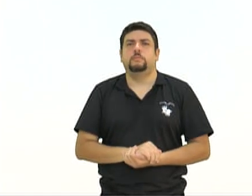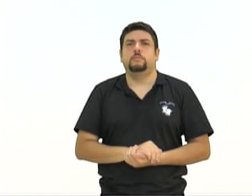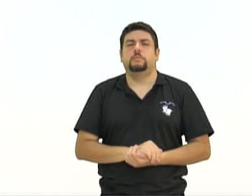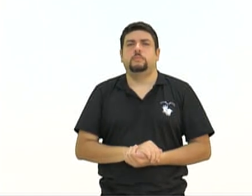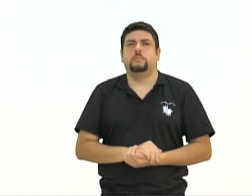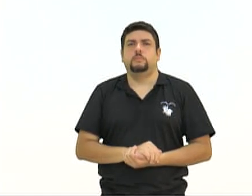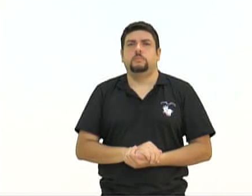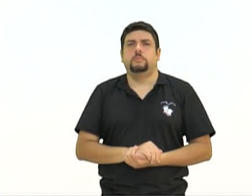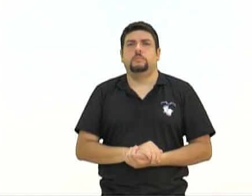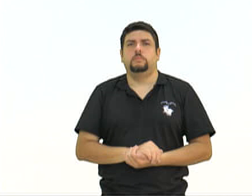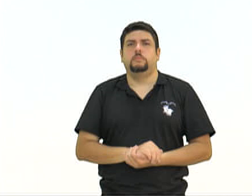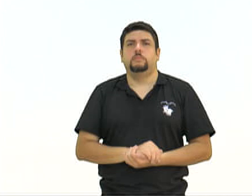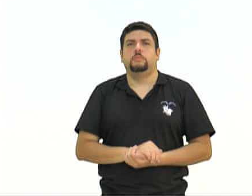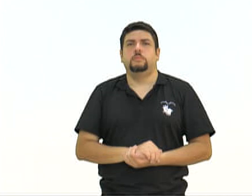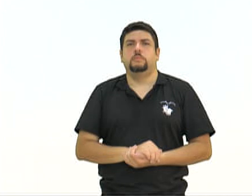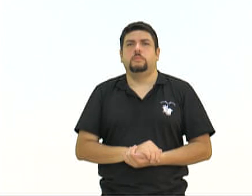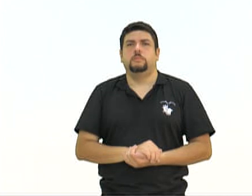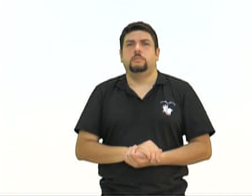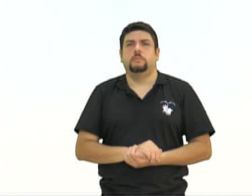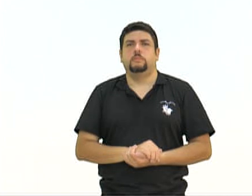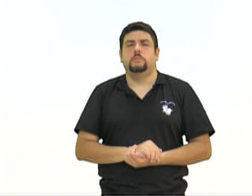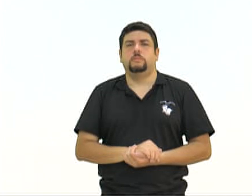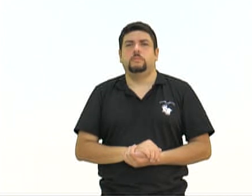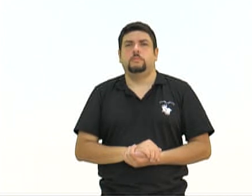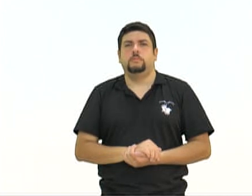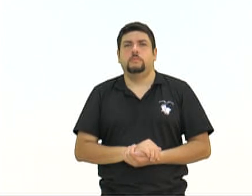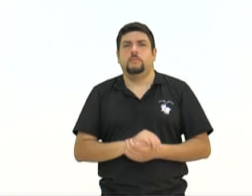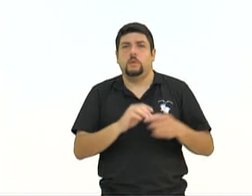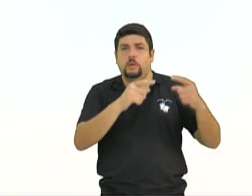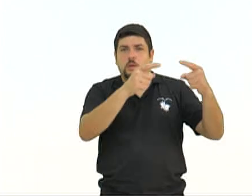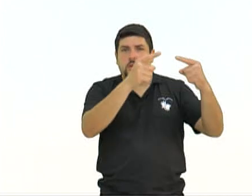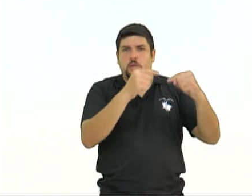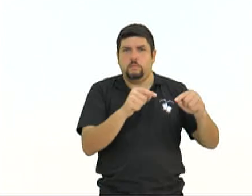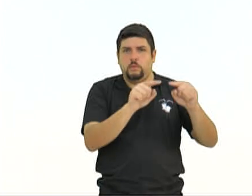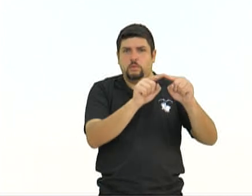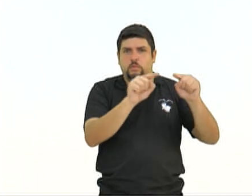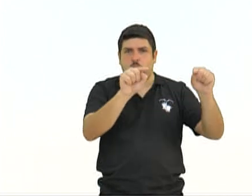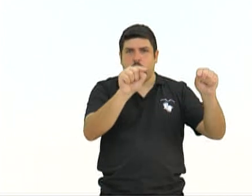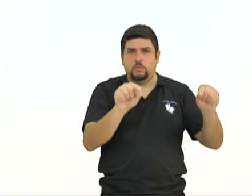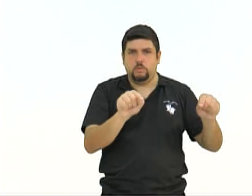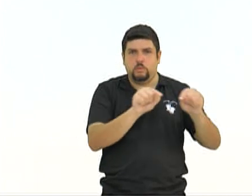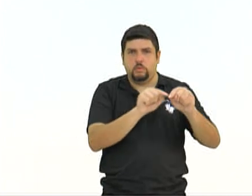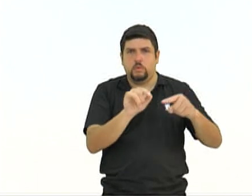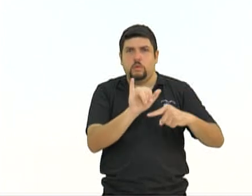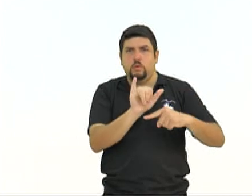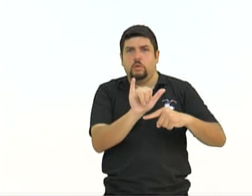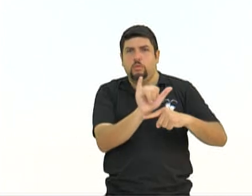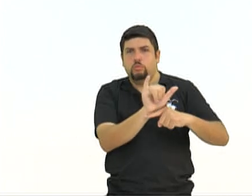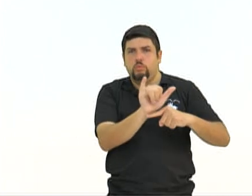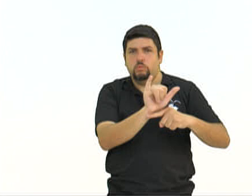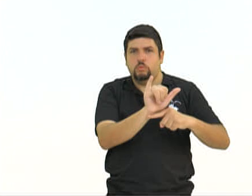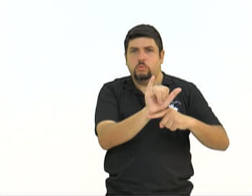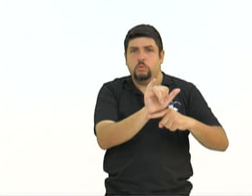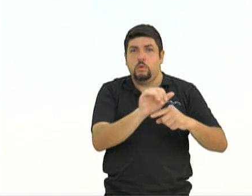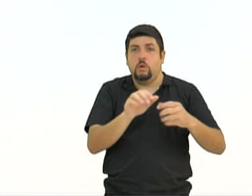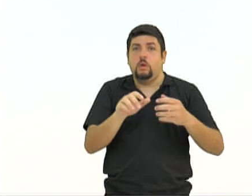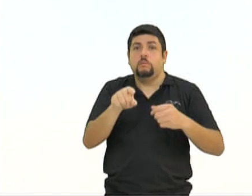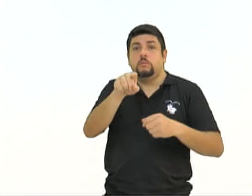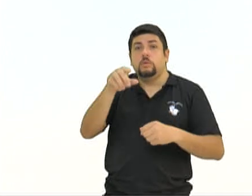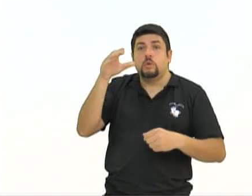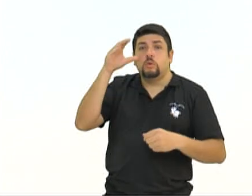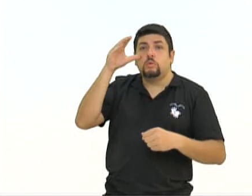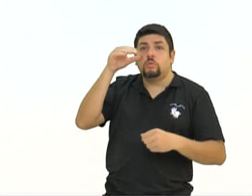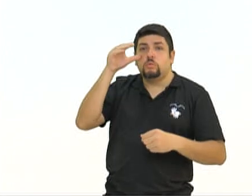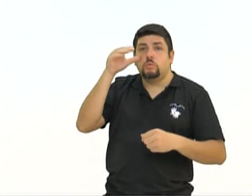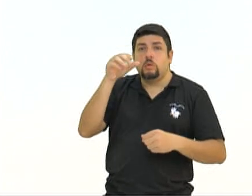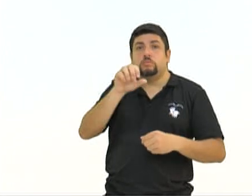listen, escutar. Aqui do lado, pessoal, eu coloquei o link que vocês podem encontrar a música no YouTube, ou seja, quem tem